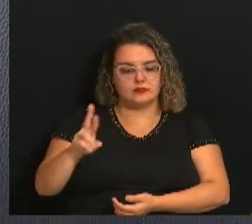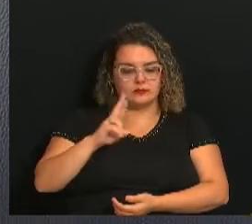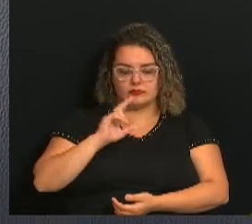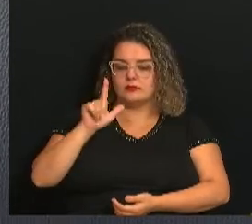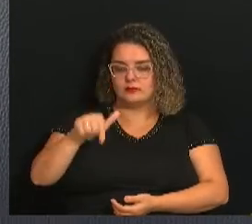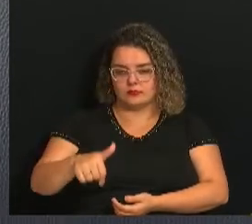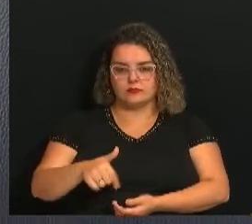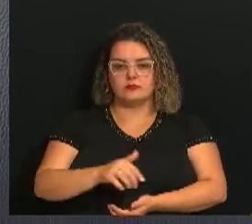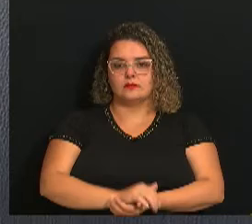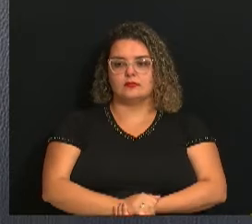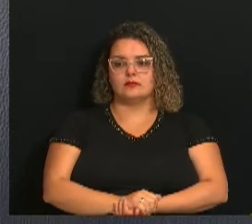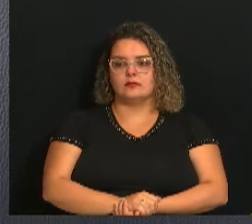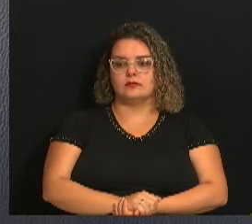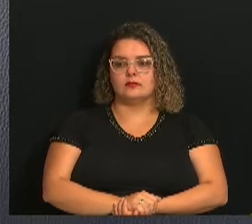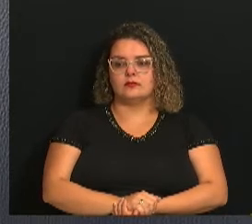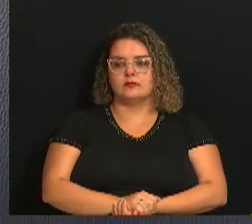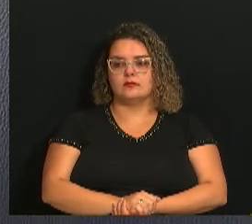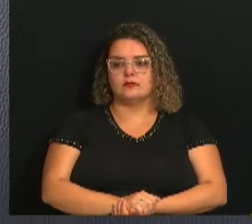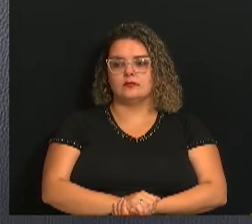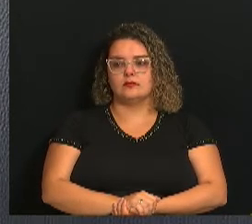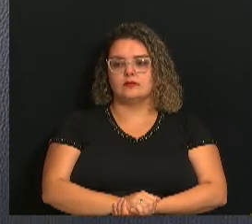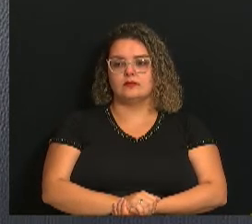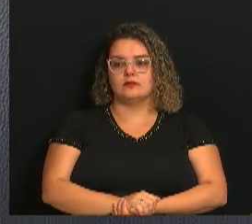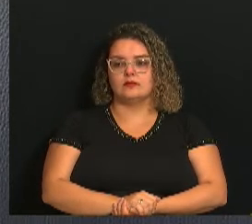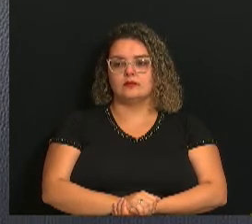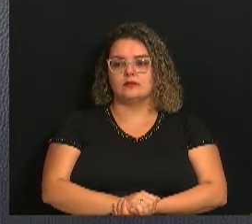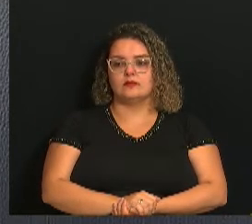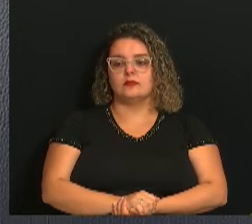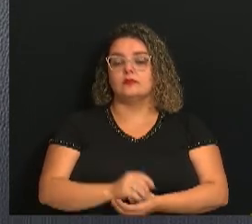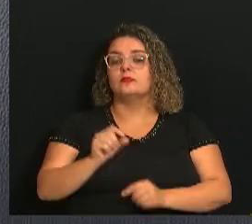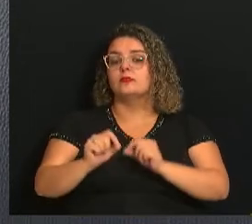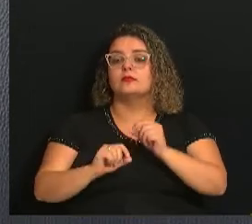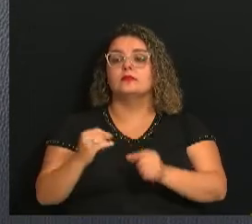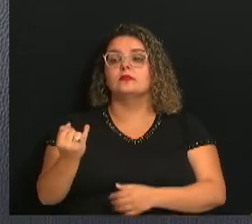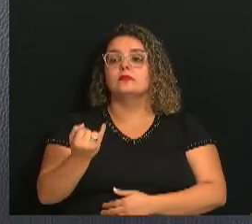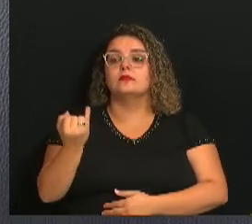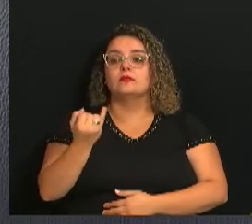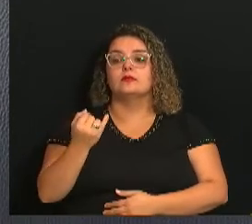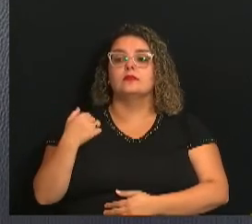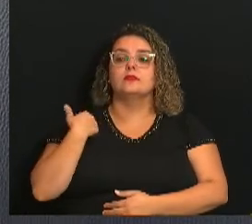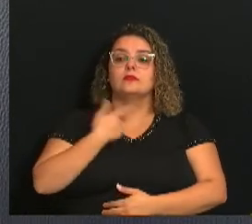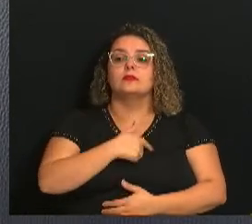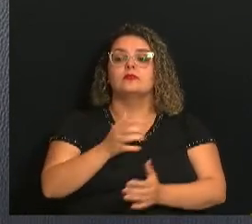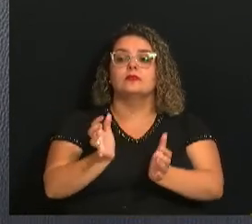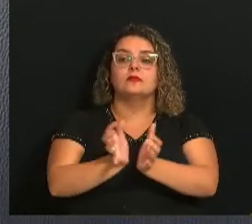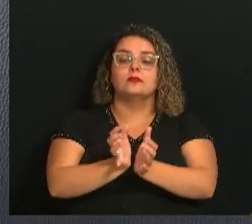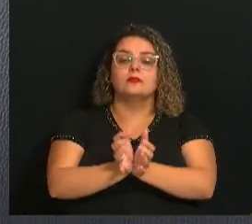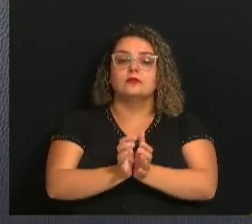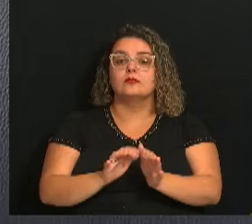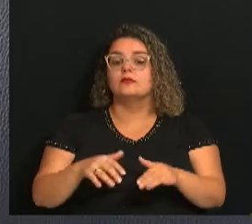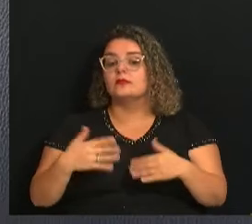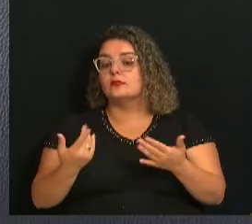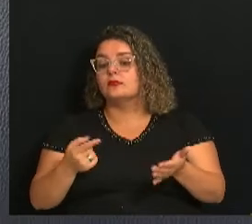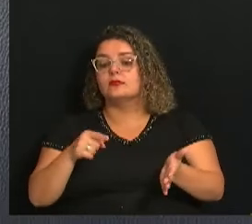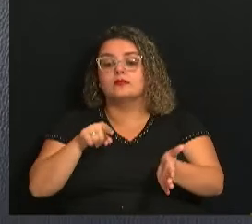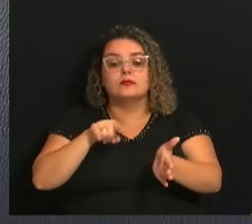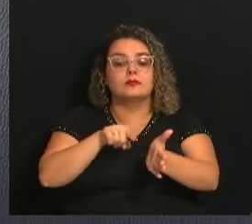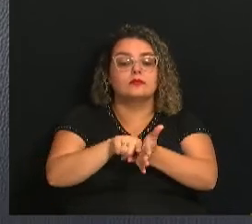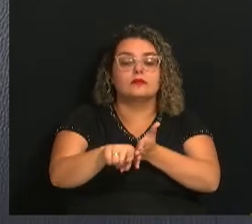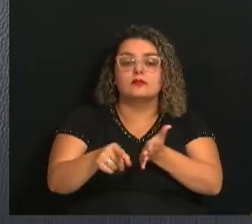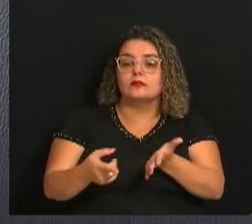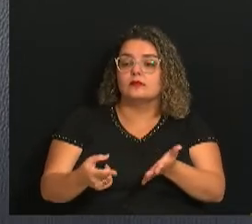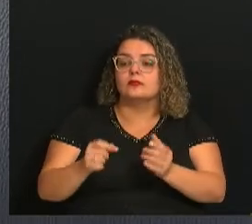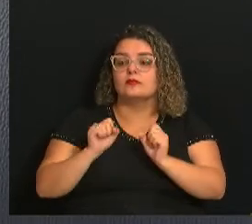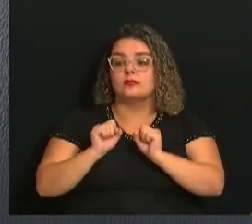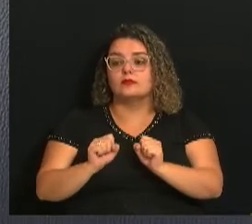Se você acha o que seria importante a gente, enquanto comissão, qual é o questionamento que nós